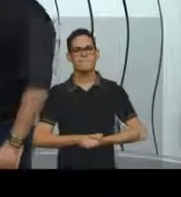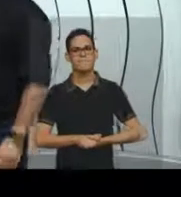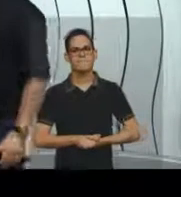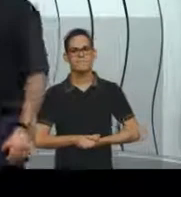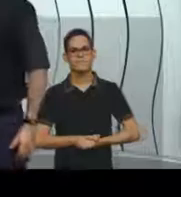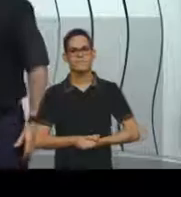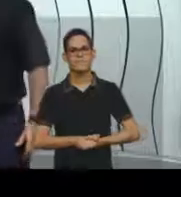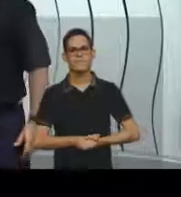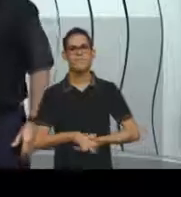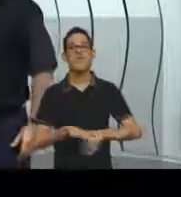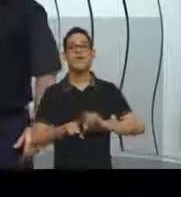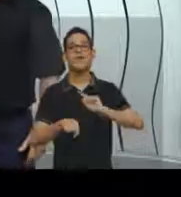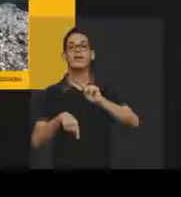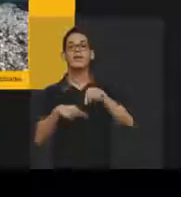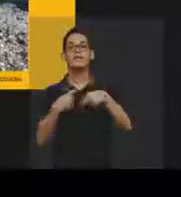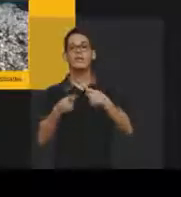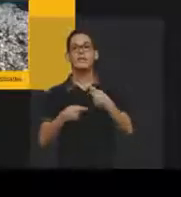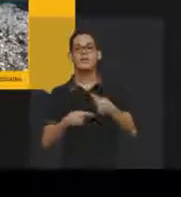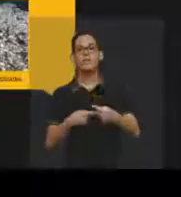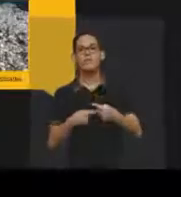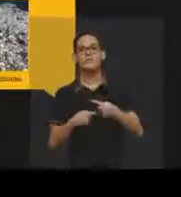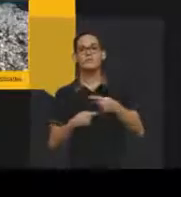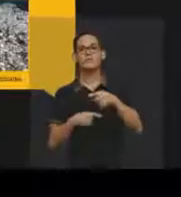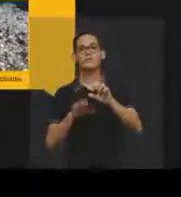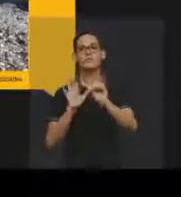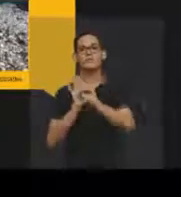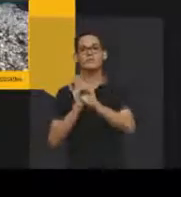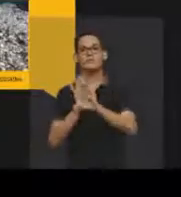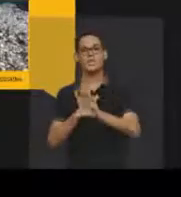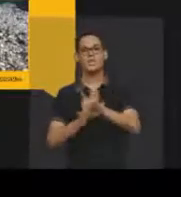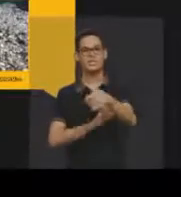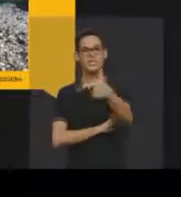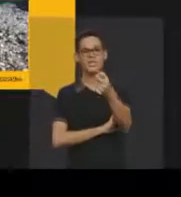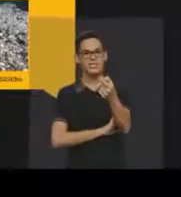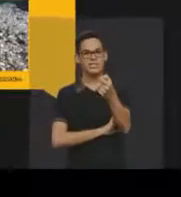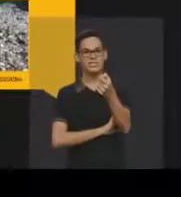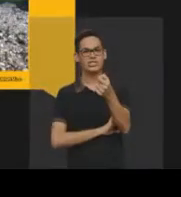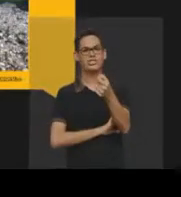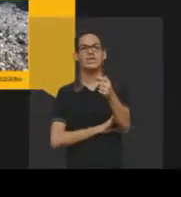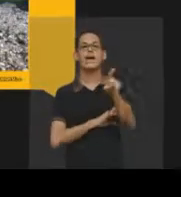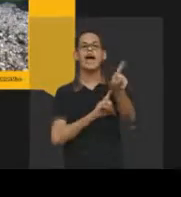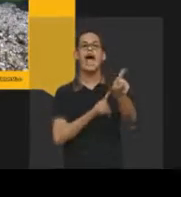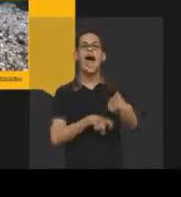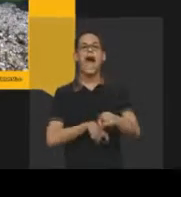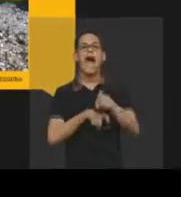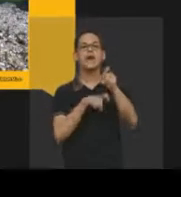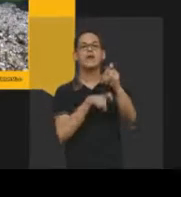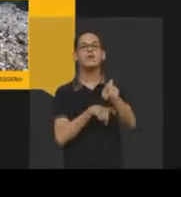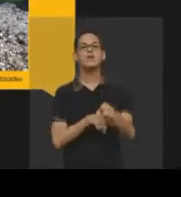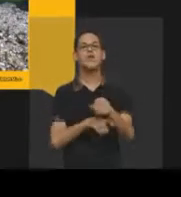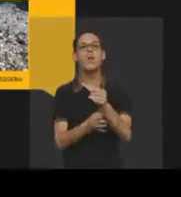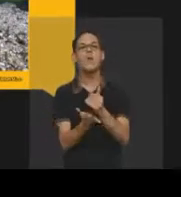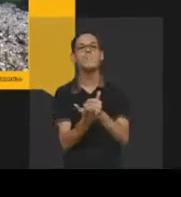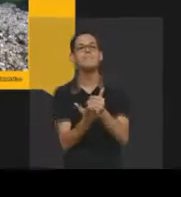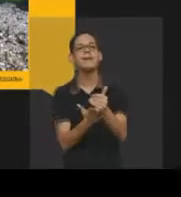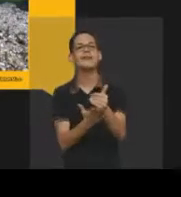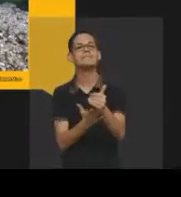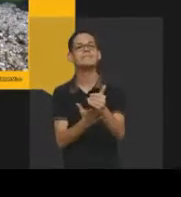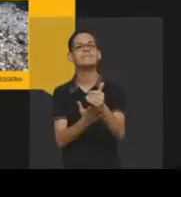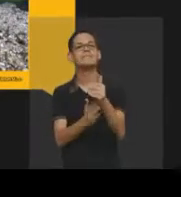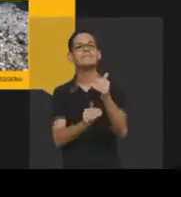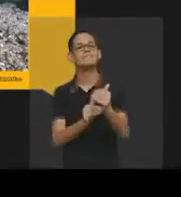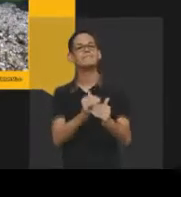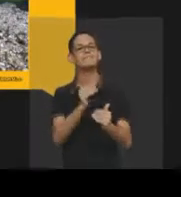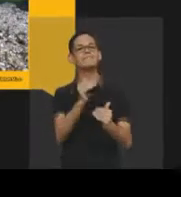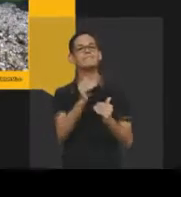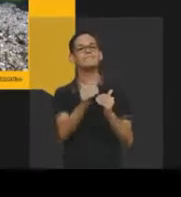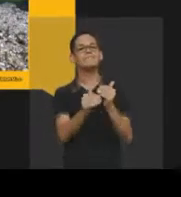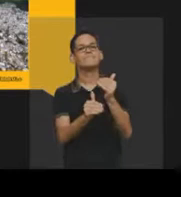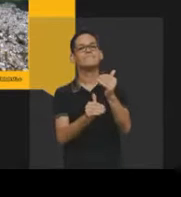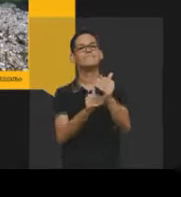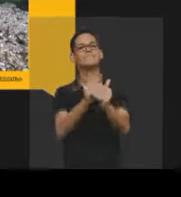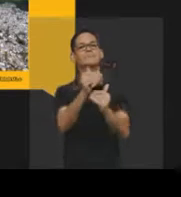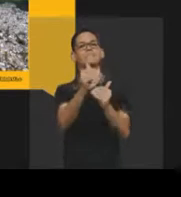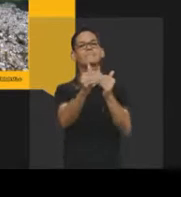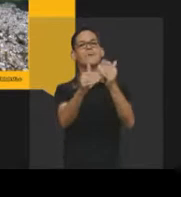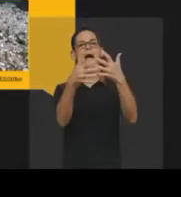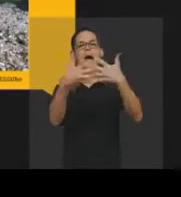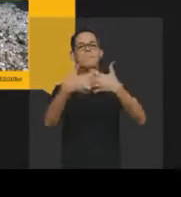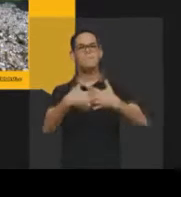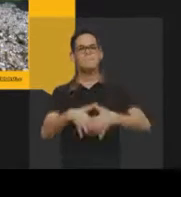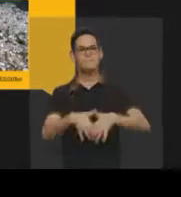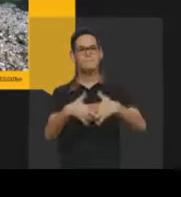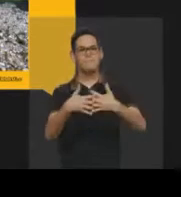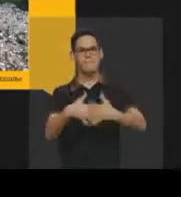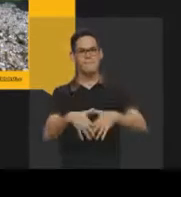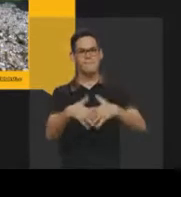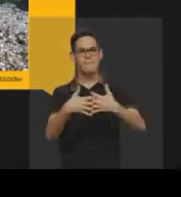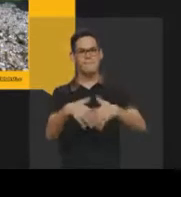Na segunda metade do século XX, a agricultura passa por uma intensa modernização, especificamente com relação à